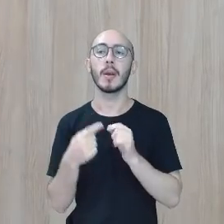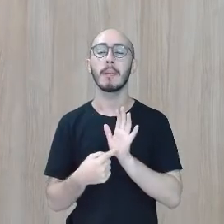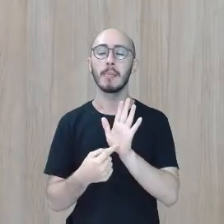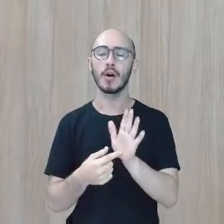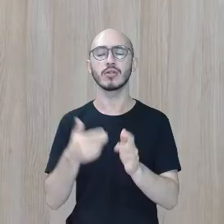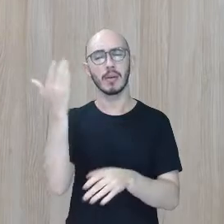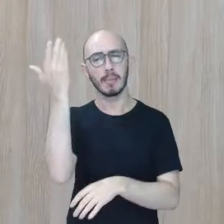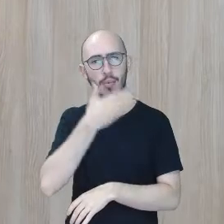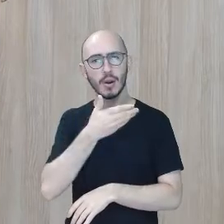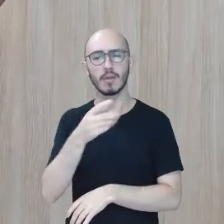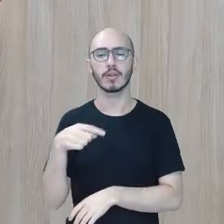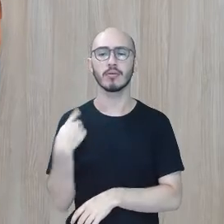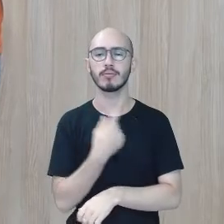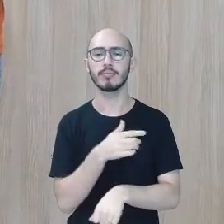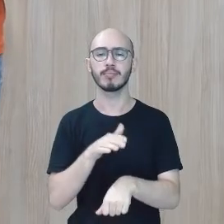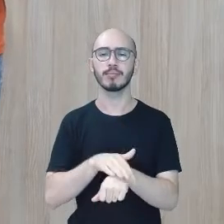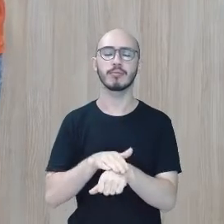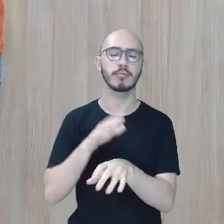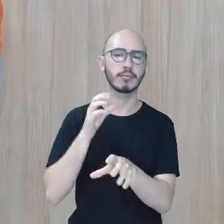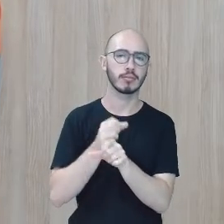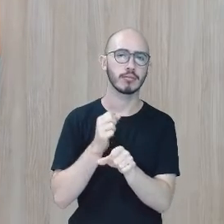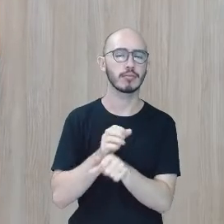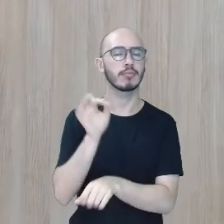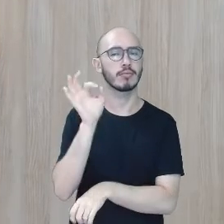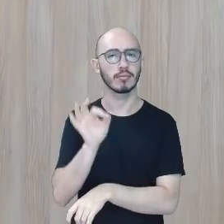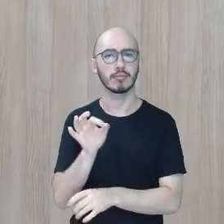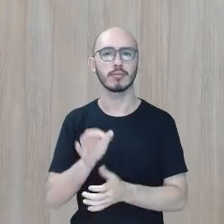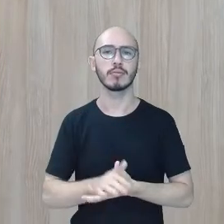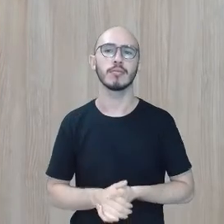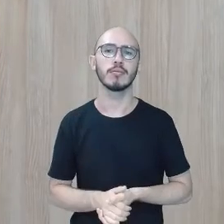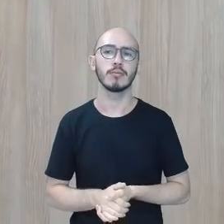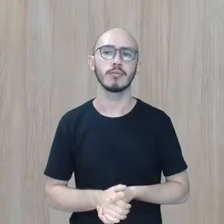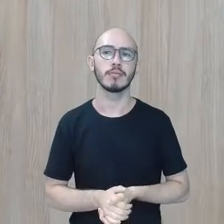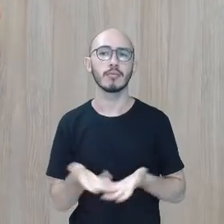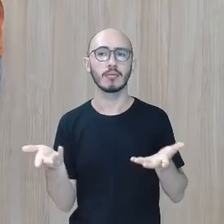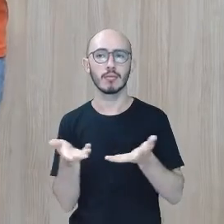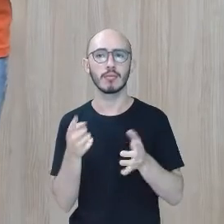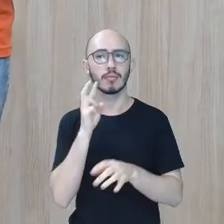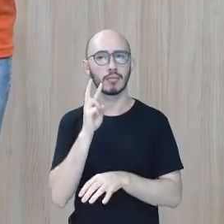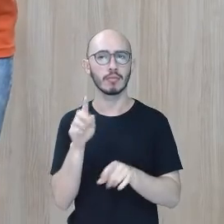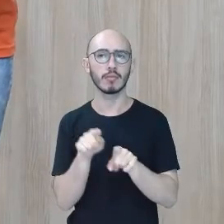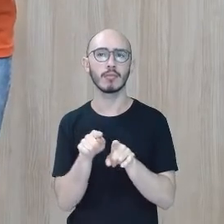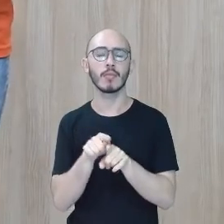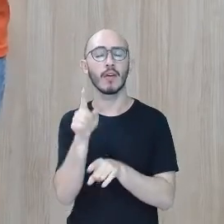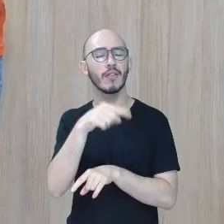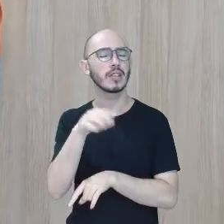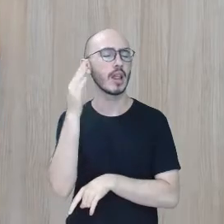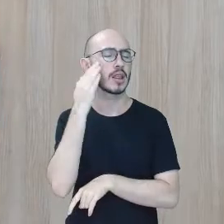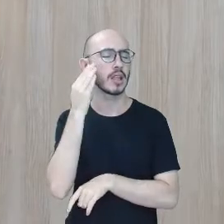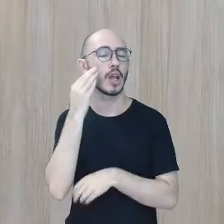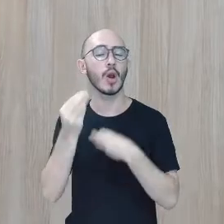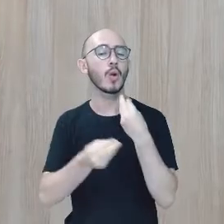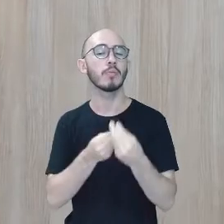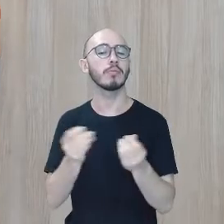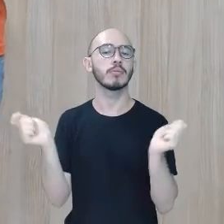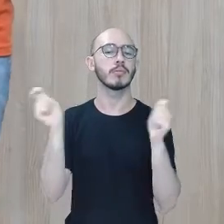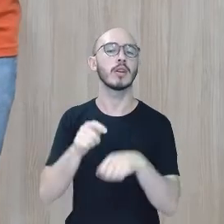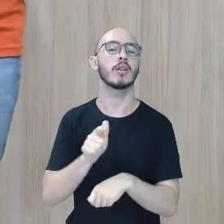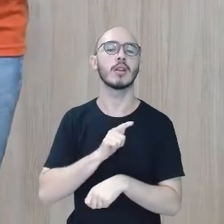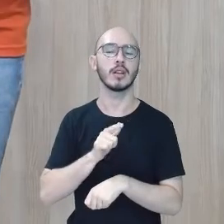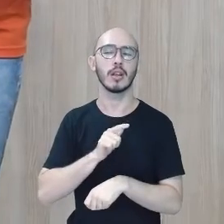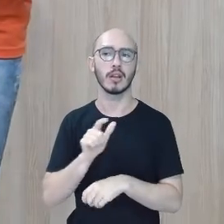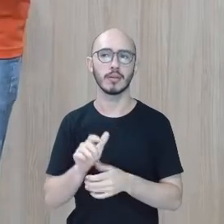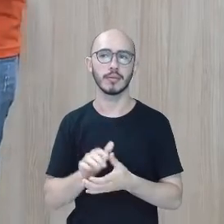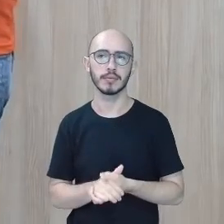aí que o que estamos fazendo está correto. A gente vai ver também, e você vai entender as possibilidades dessas